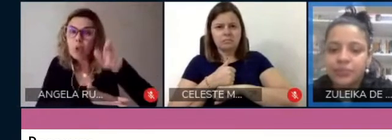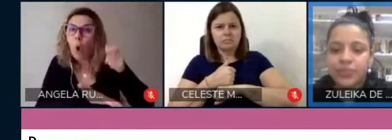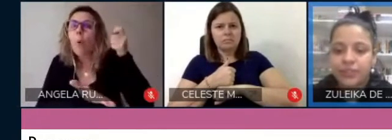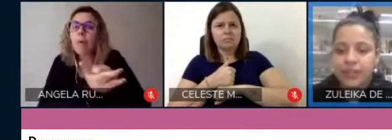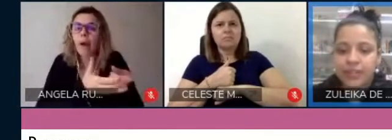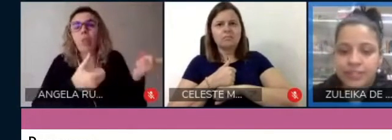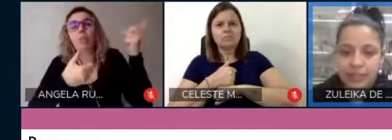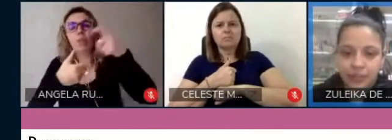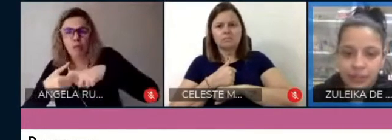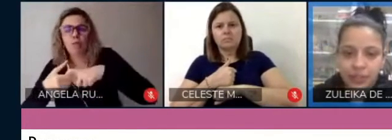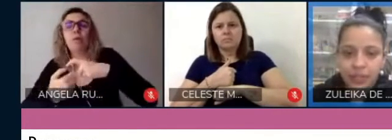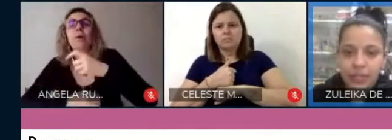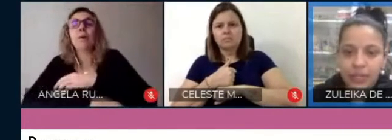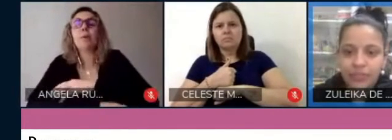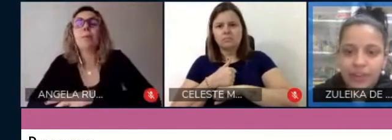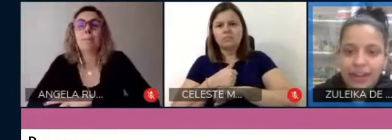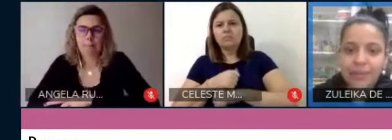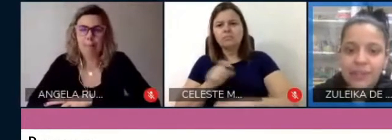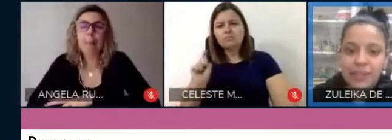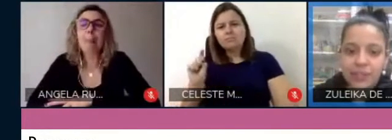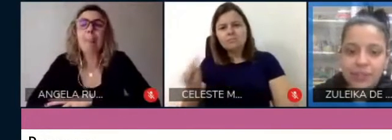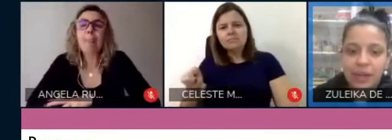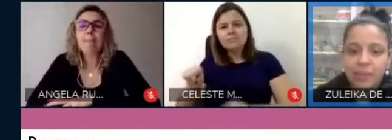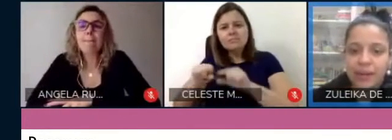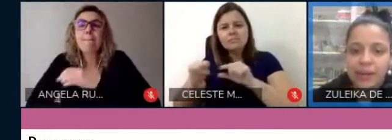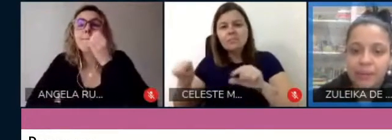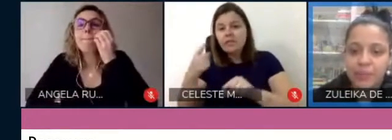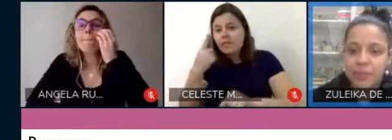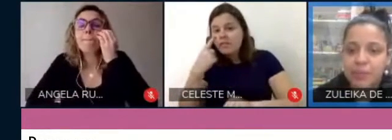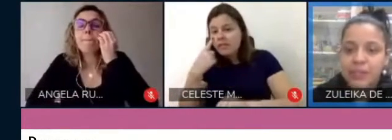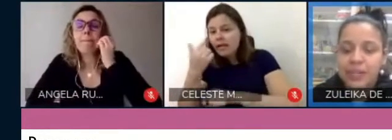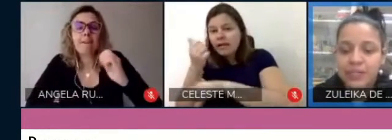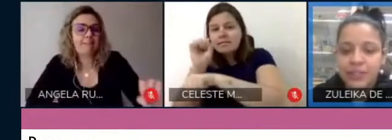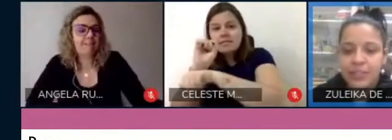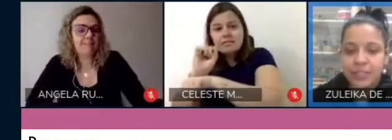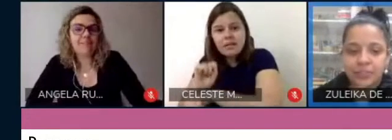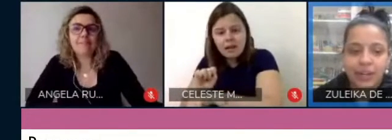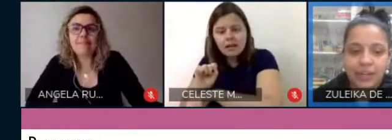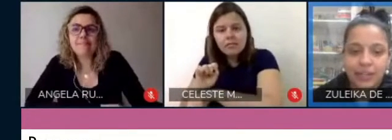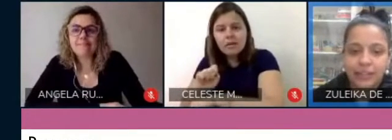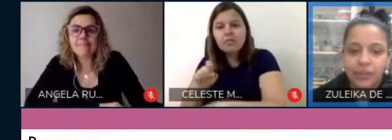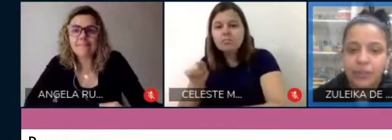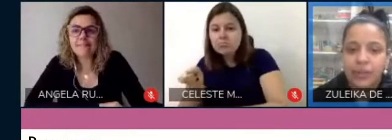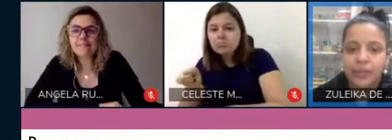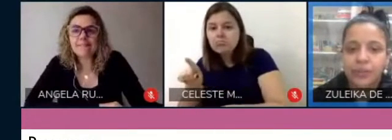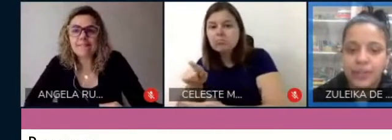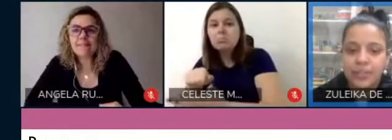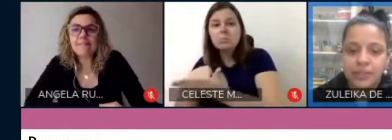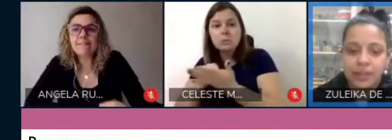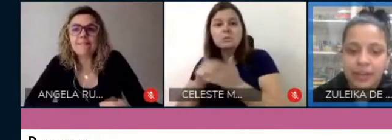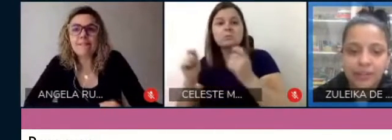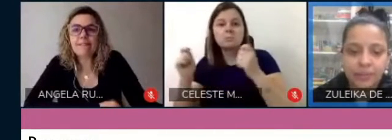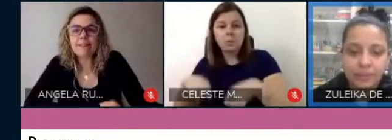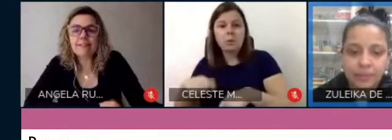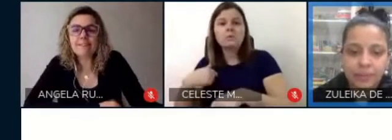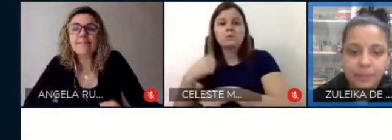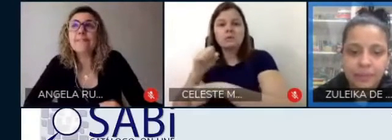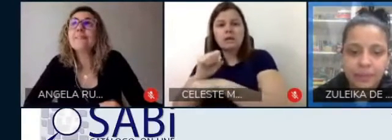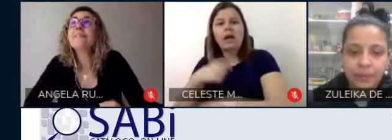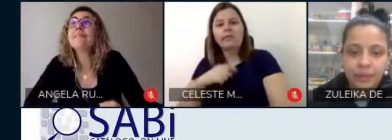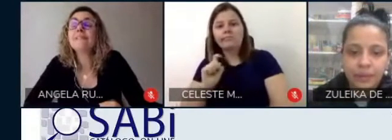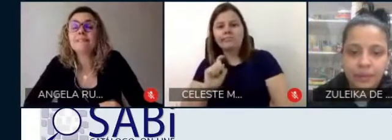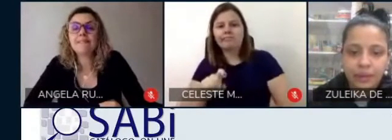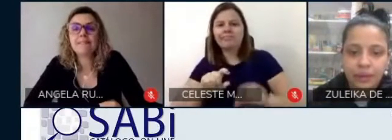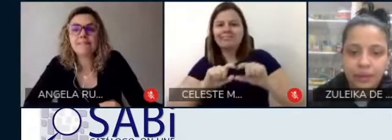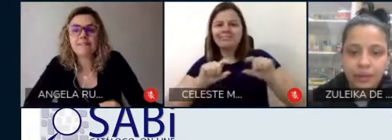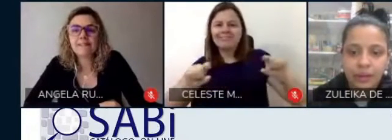Clico no verificar reserva. Ele vai me direcionar para a possibilidade de reservar. Então, eu clico no reservar.